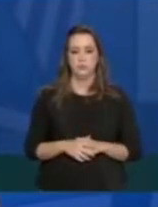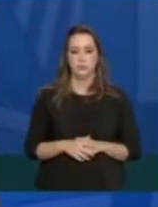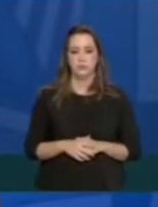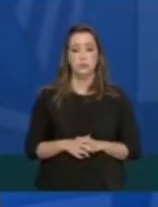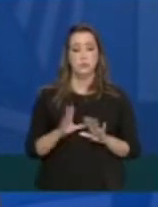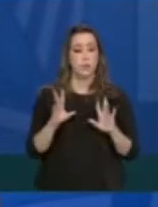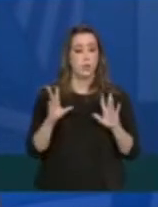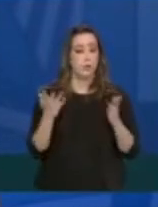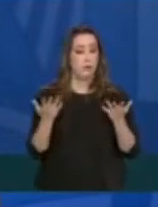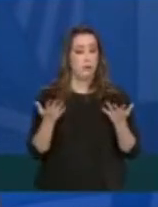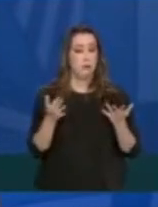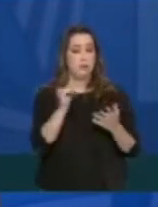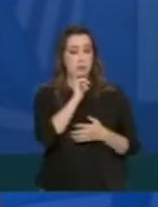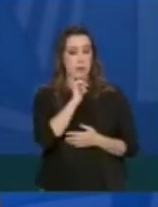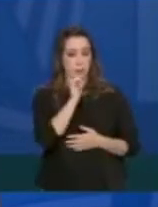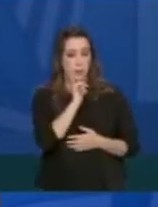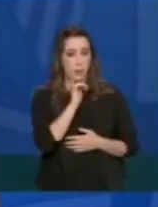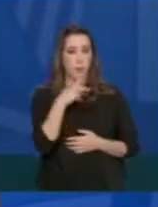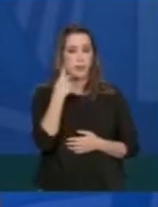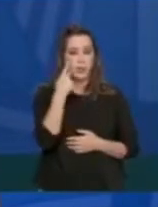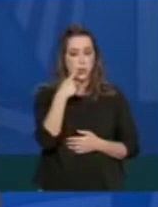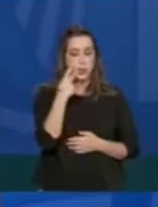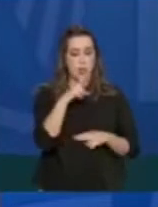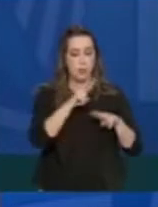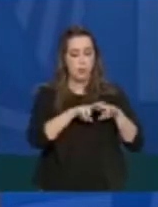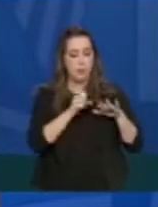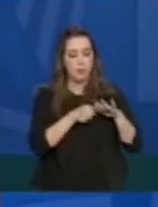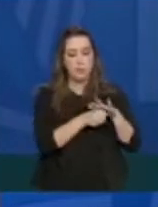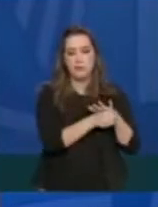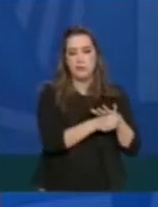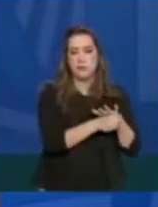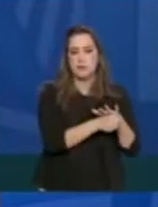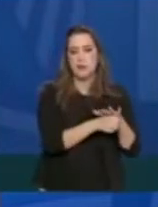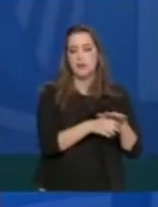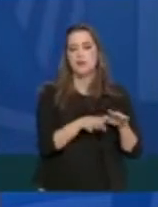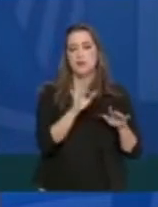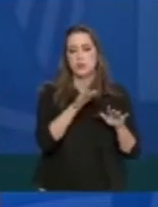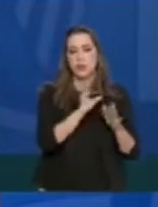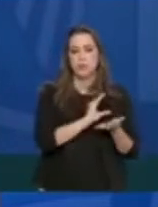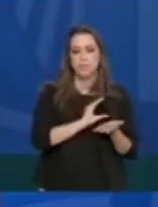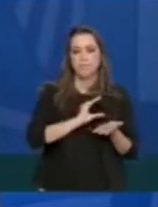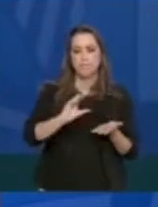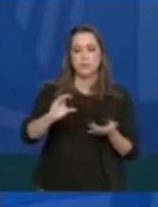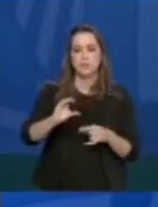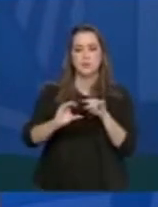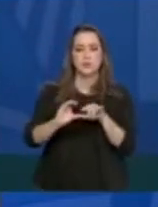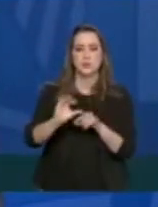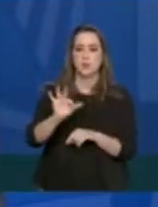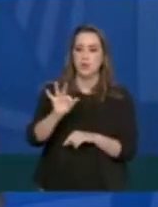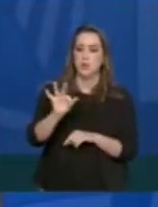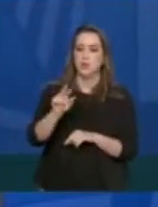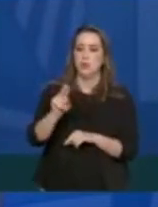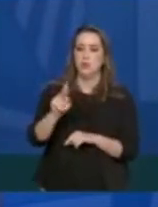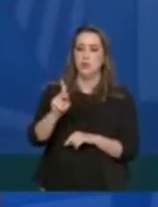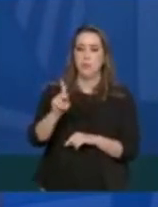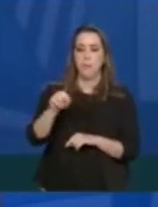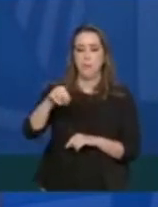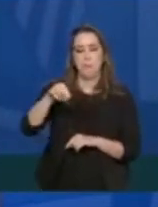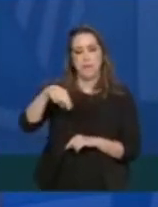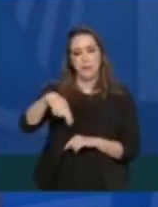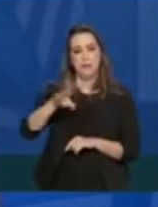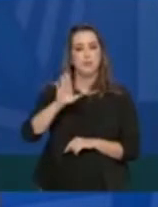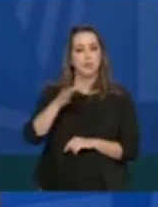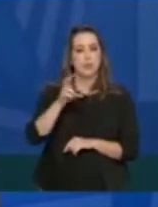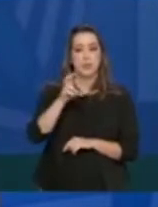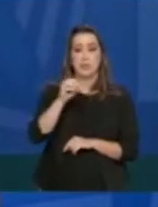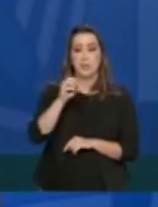Tanto na área de política penitenciária do FUNPEN, já foram repassados mais de R$500